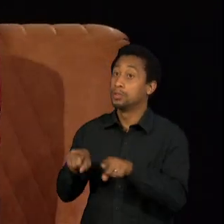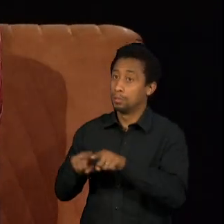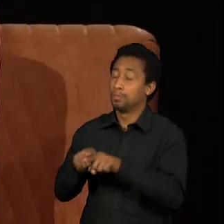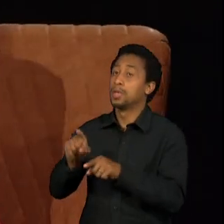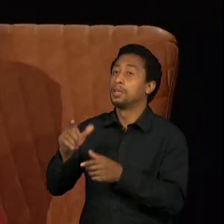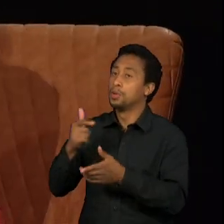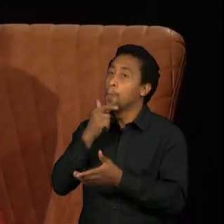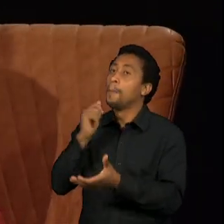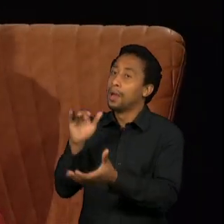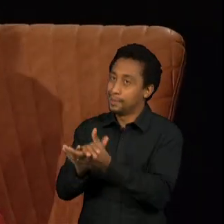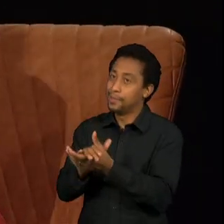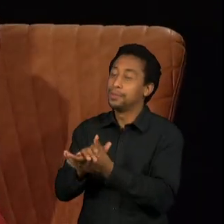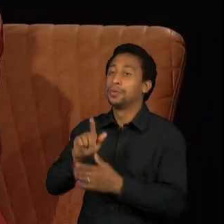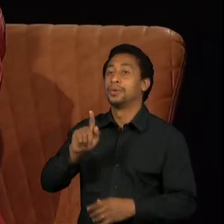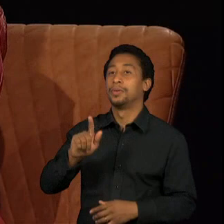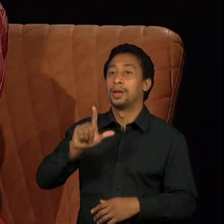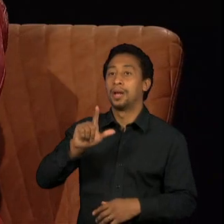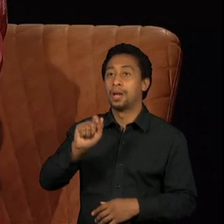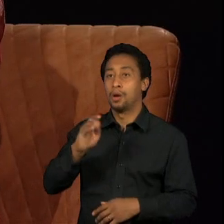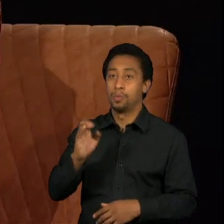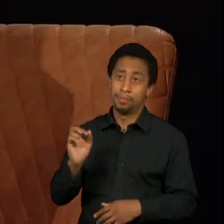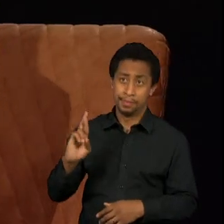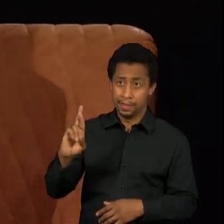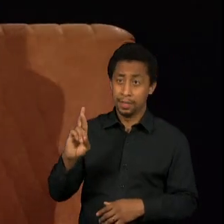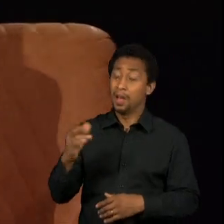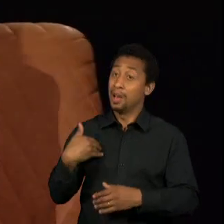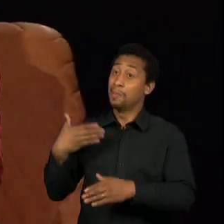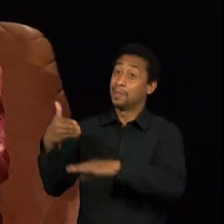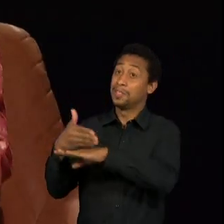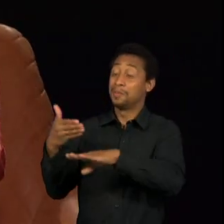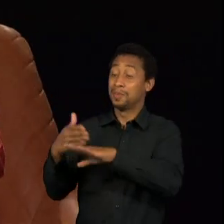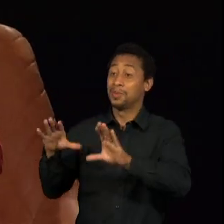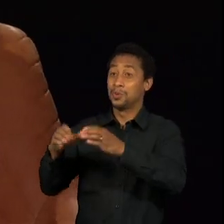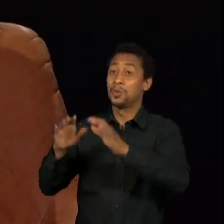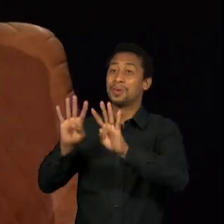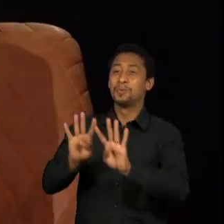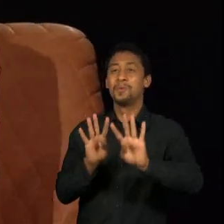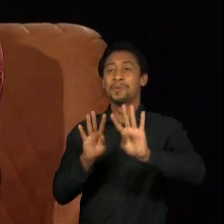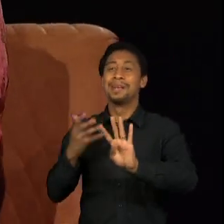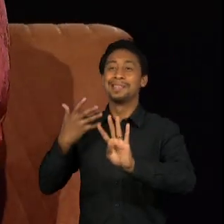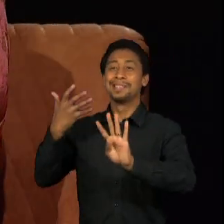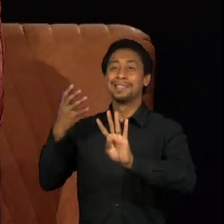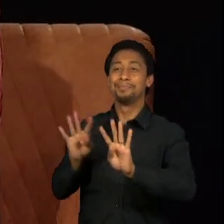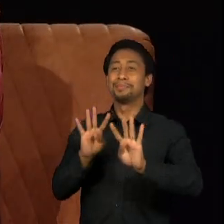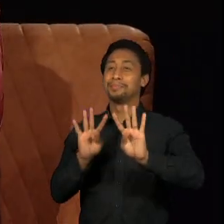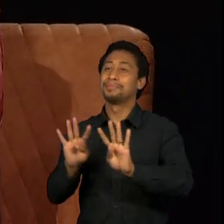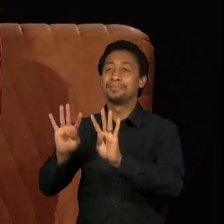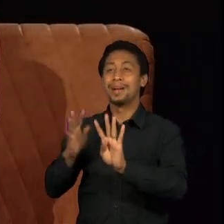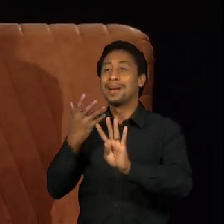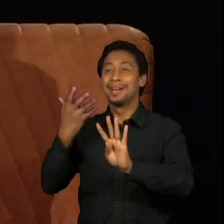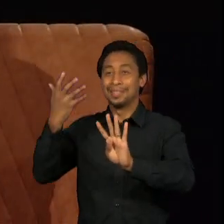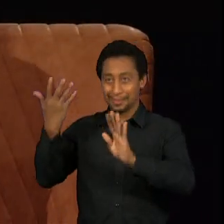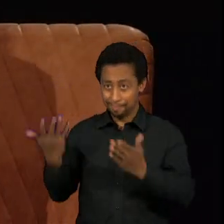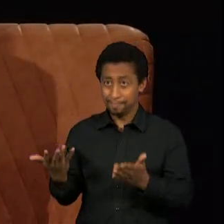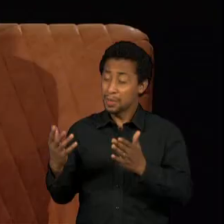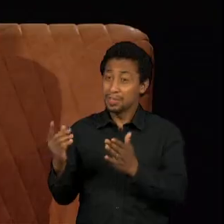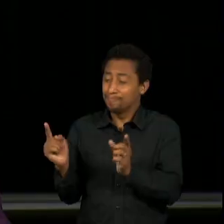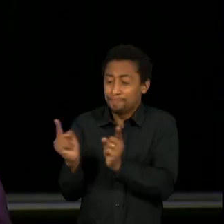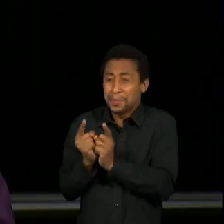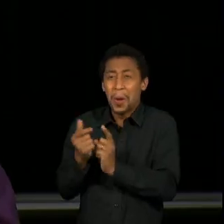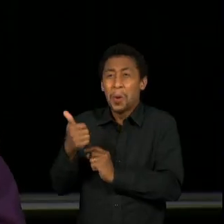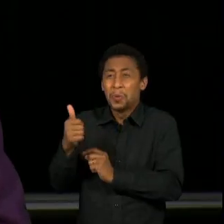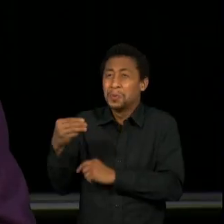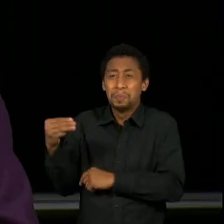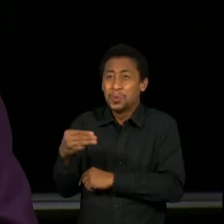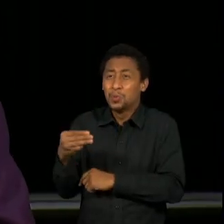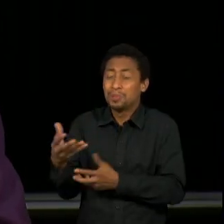fui coreógrafa, inclusive. E hoje é considerado uma obra-prima, né? São 11 minutos extraordinários.